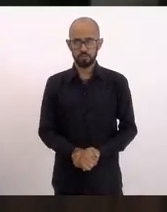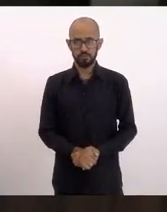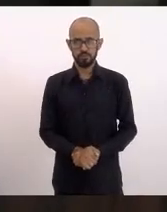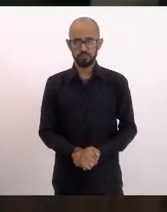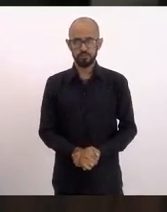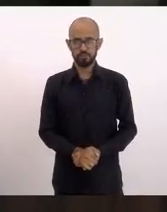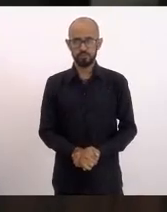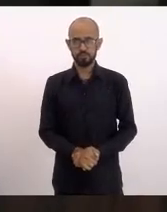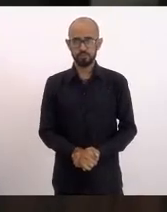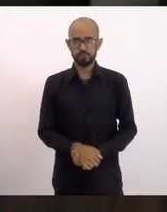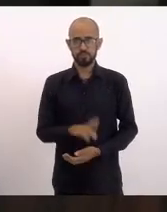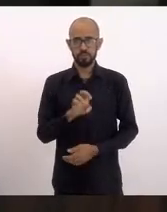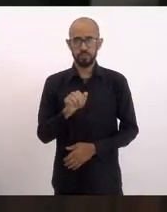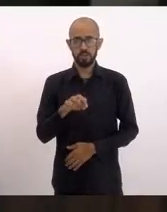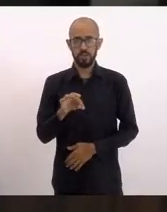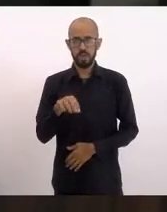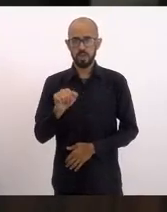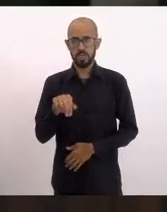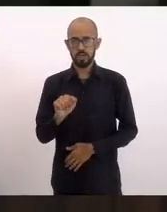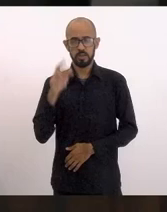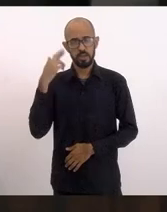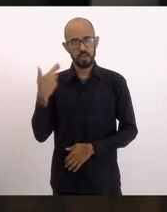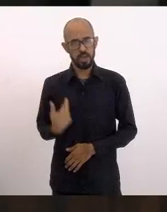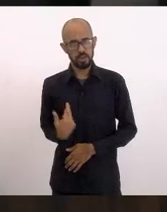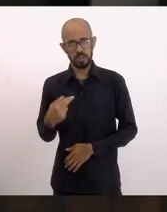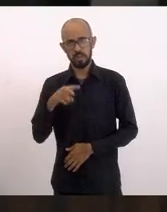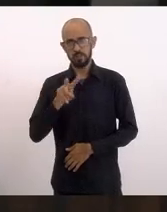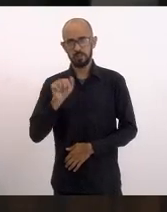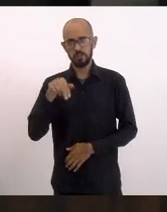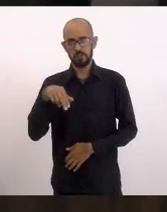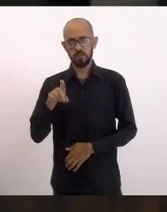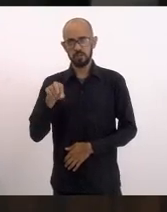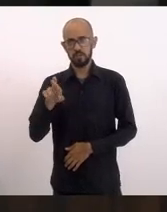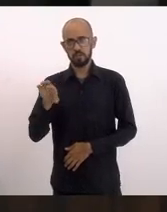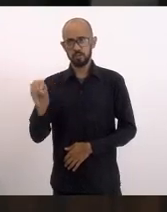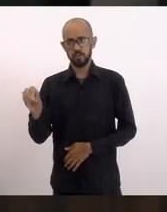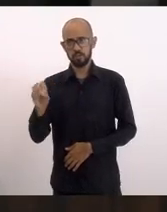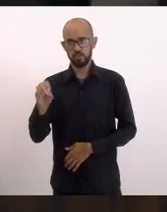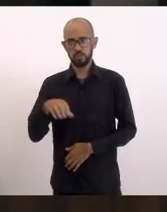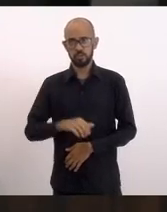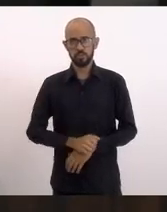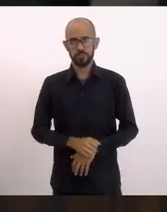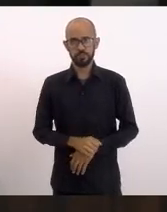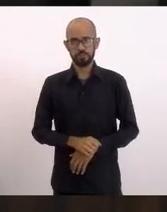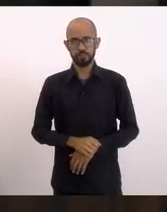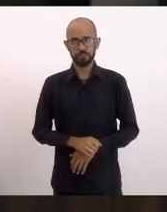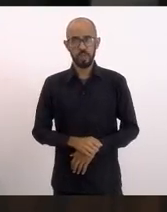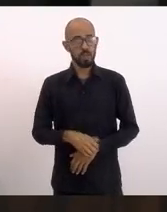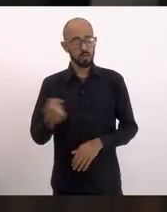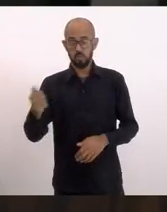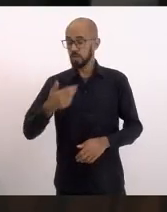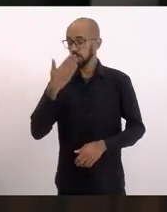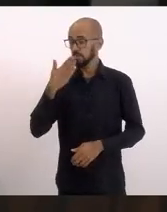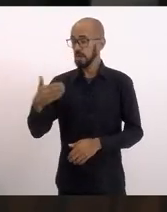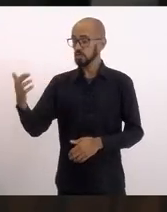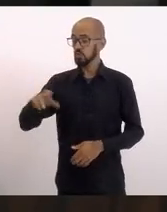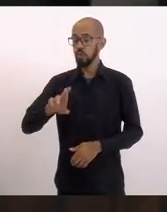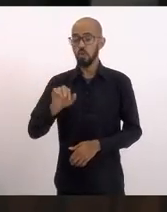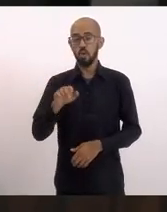Senhor presidente. Renata, deputado Vandro. Encaminho o deputado Rodrigo Bacelar. Rodrigo